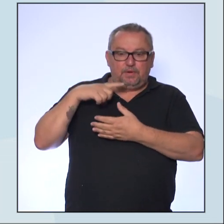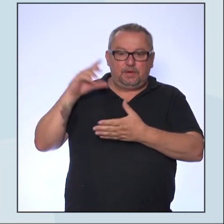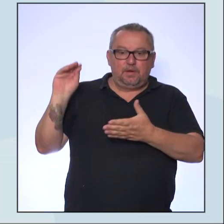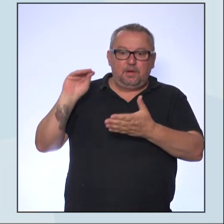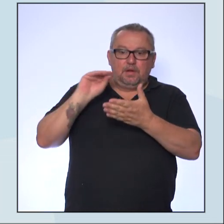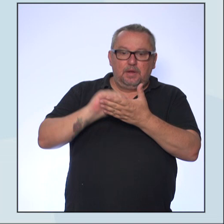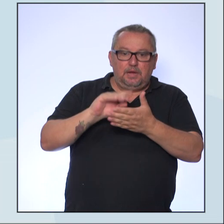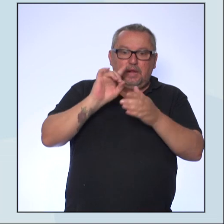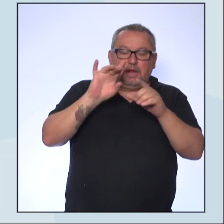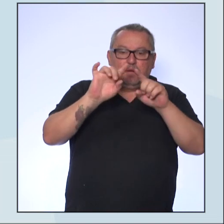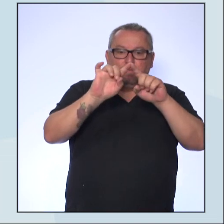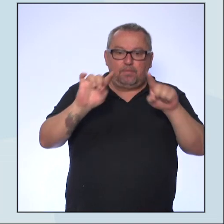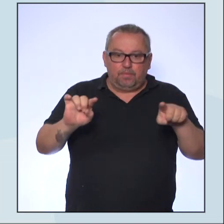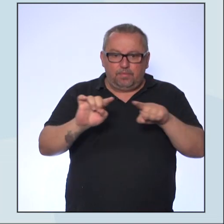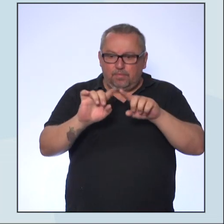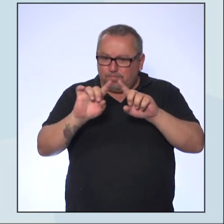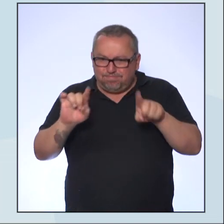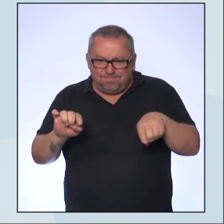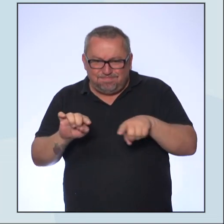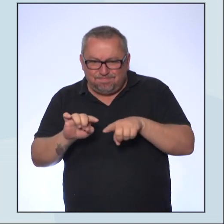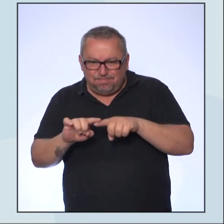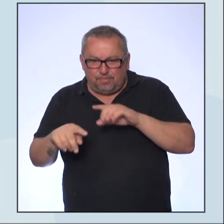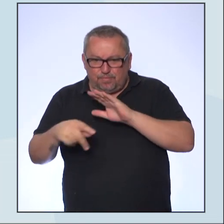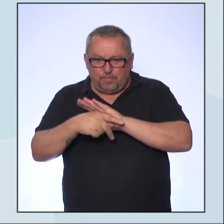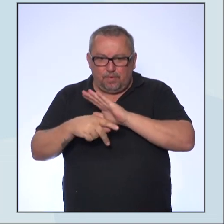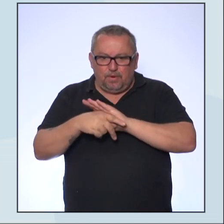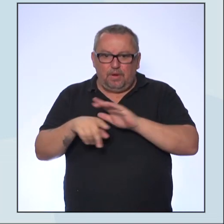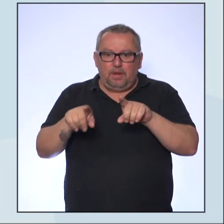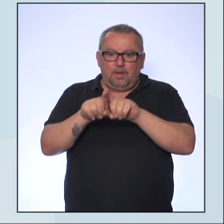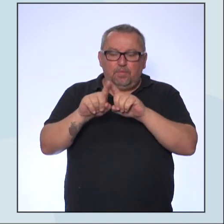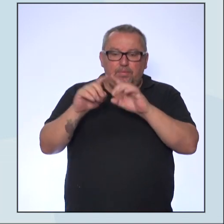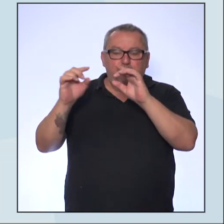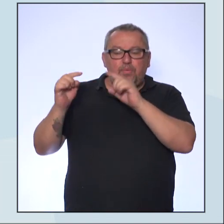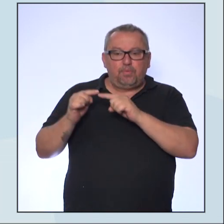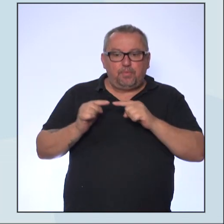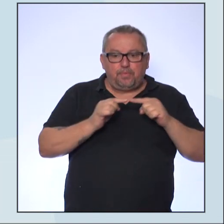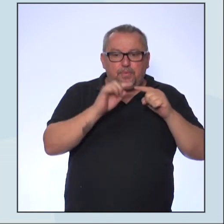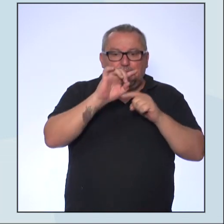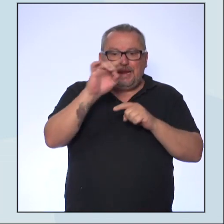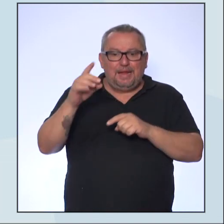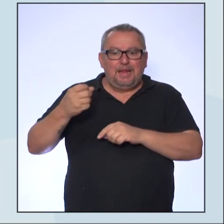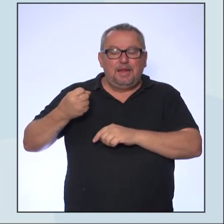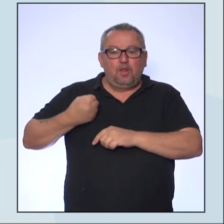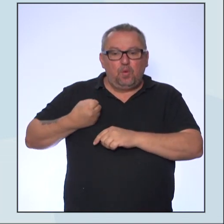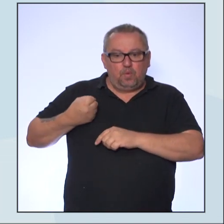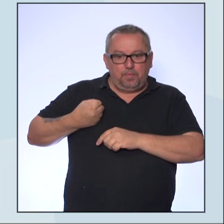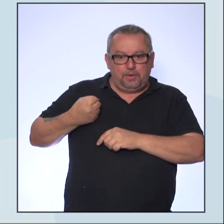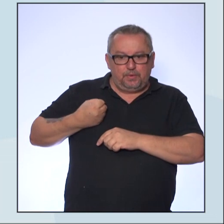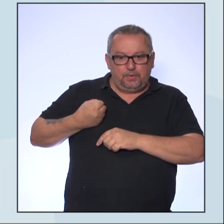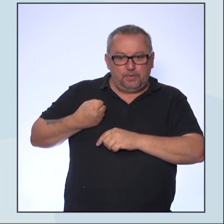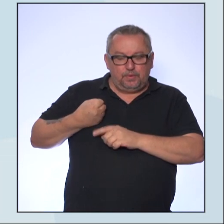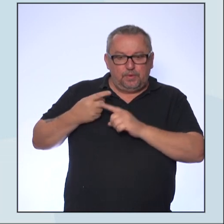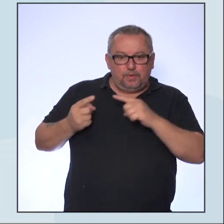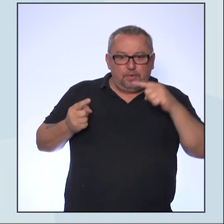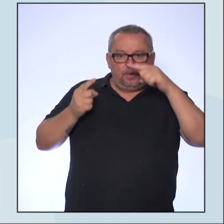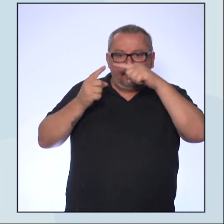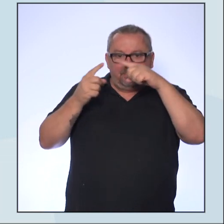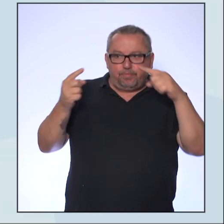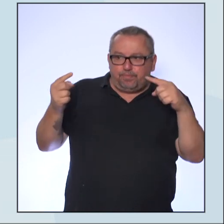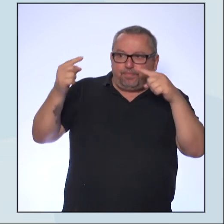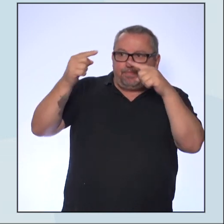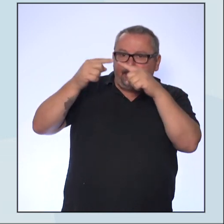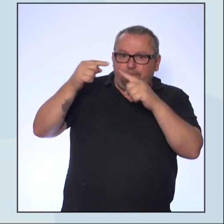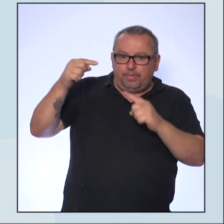deverão conter em cada tópico do gráfico, associe cada número da figura à respectiva informação